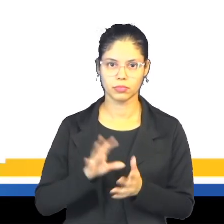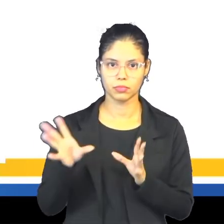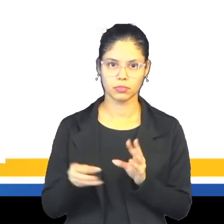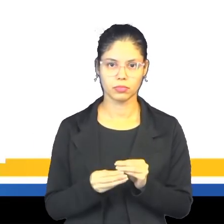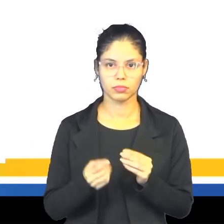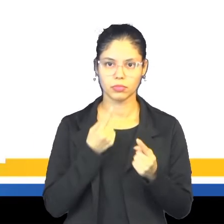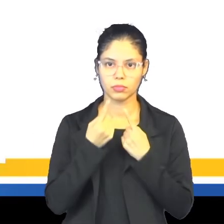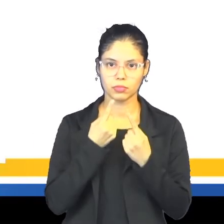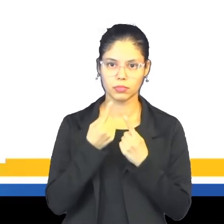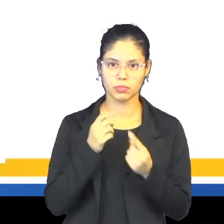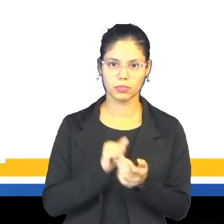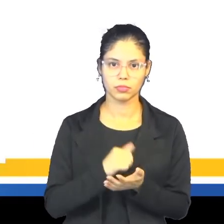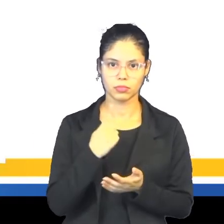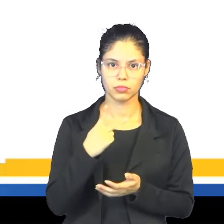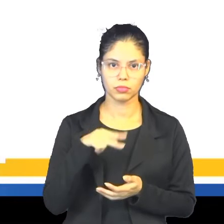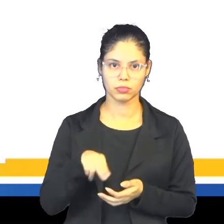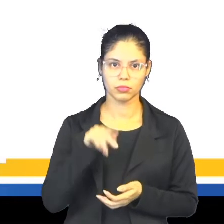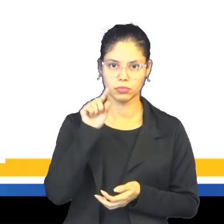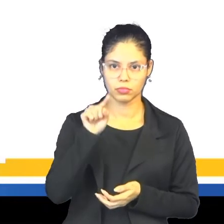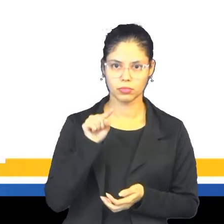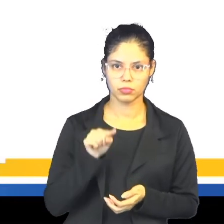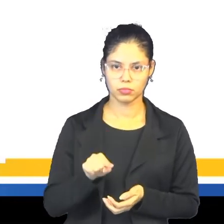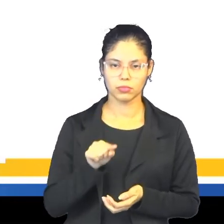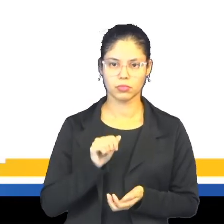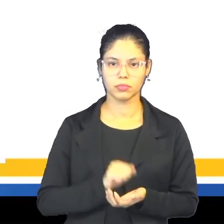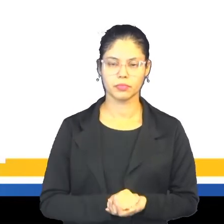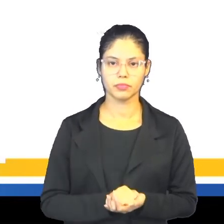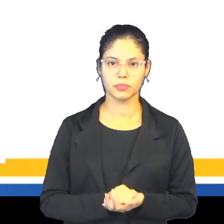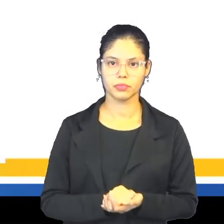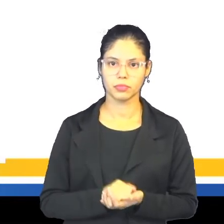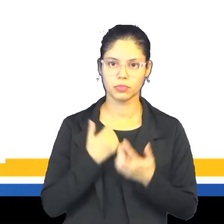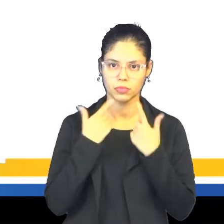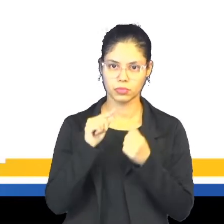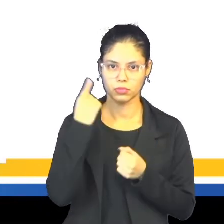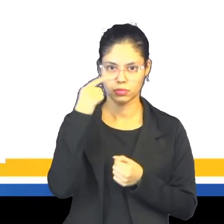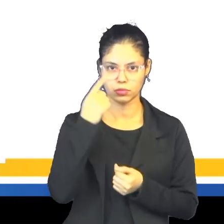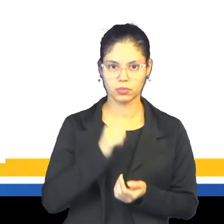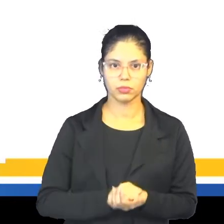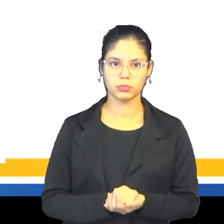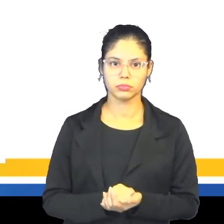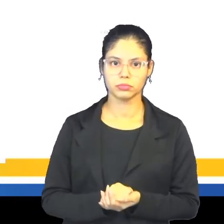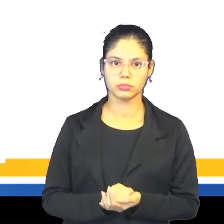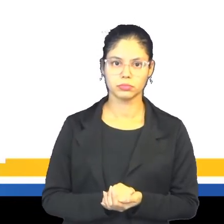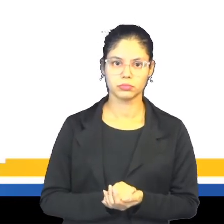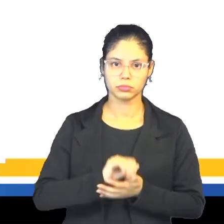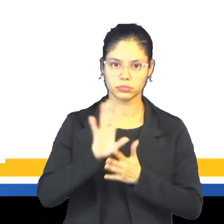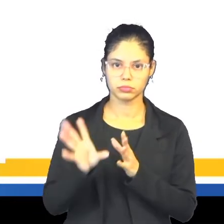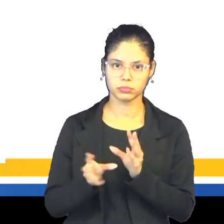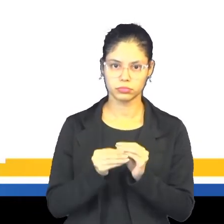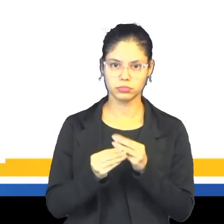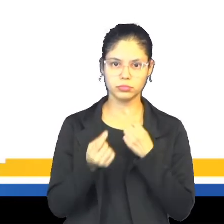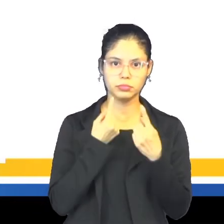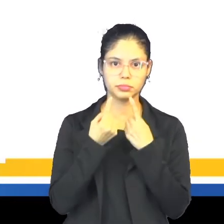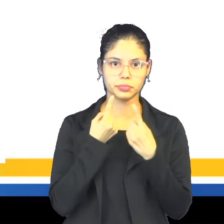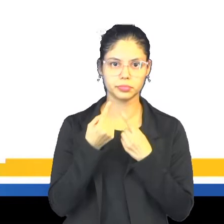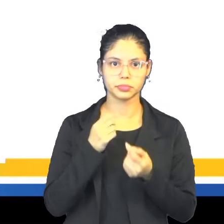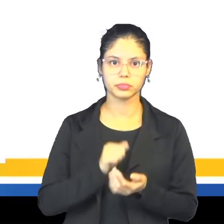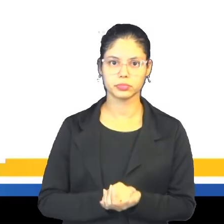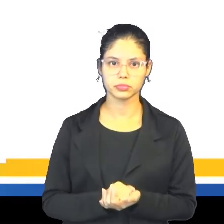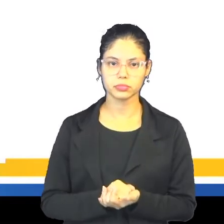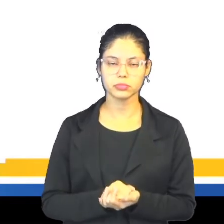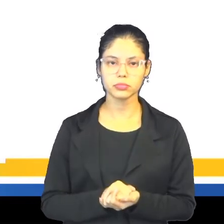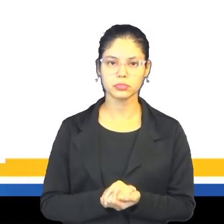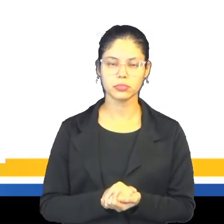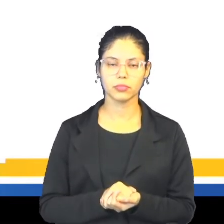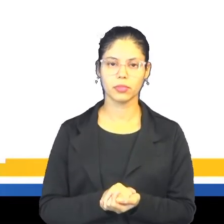Complete o diálogo com pronomes interrogativos da língua espanhola. Né? Ou seja, vamos completar esse diálogo com os pronomes